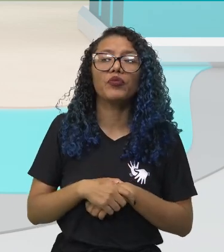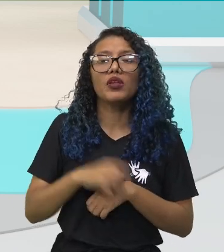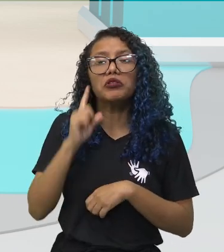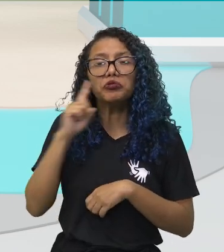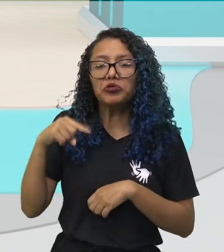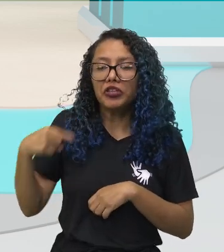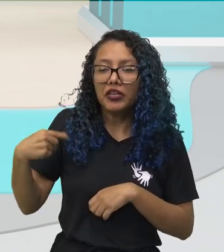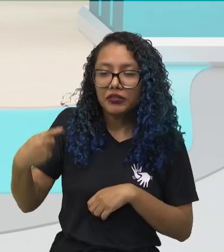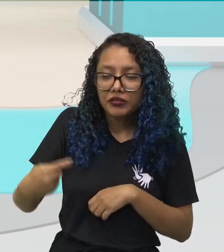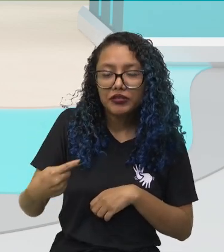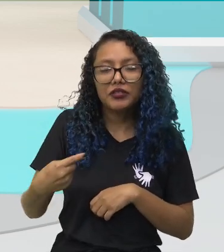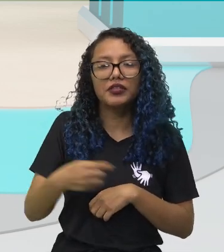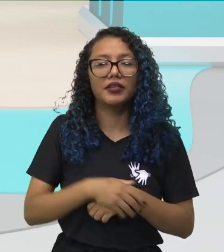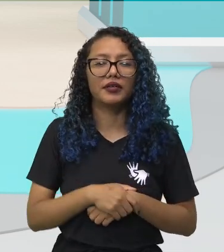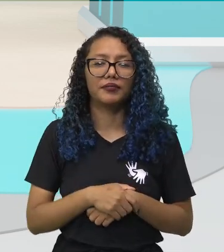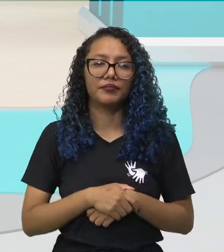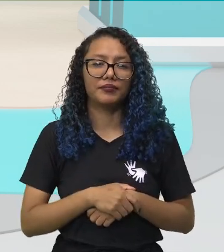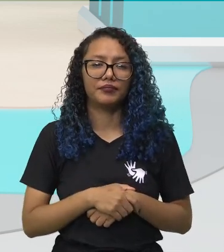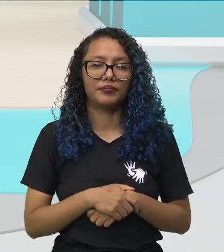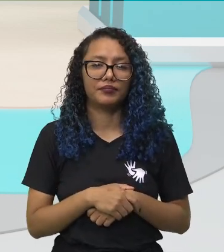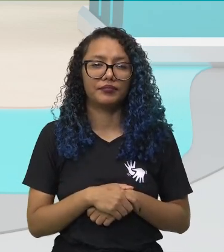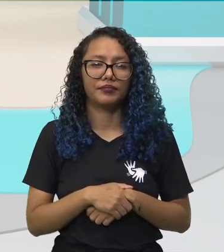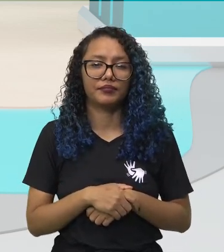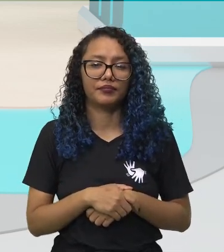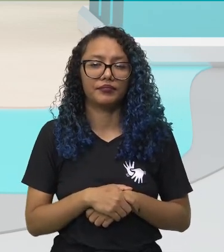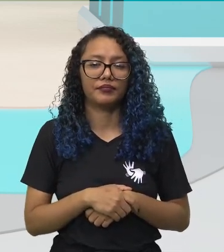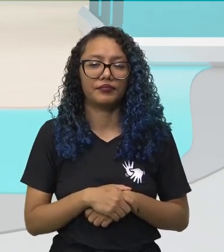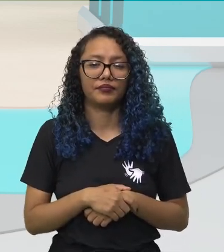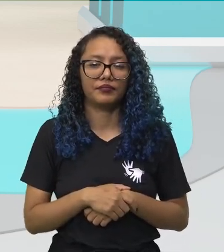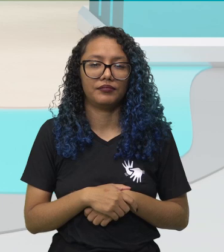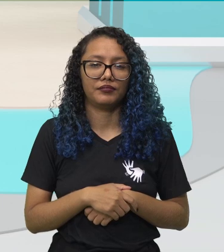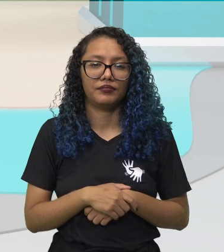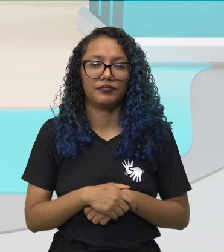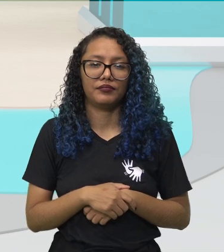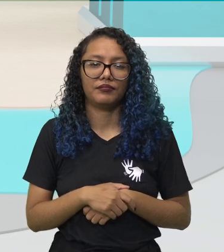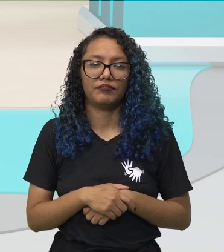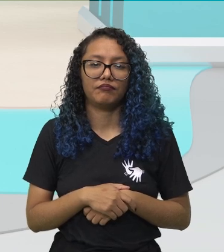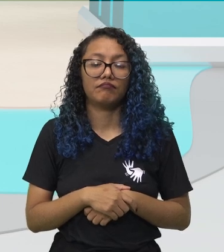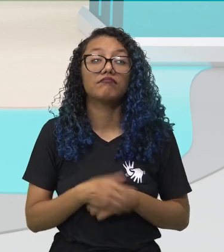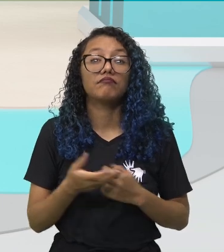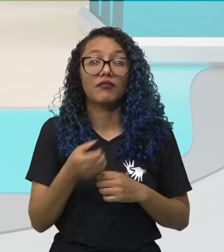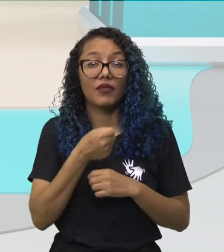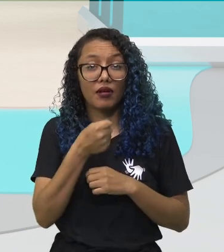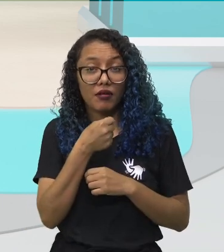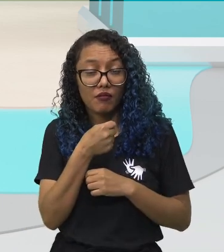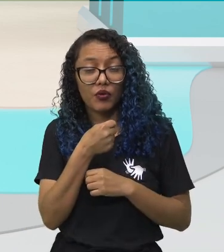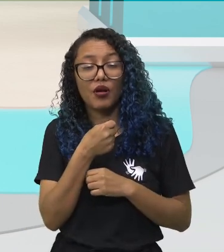Ela faz parte ali, como já está falando, né? A reportagem faz parte do campo